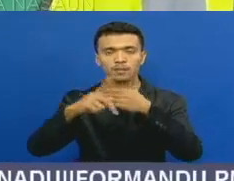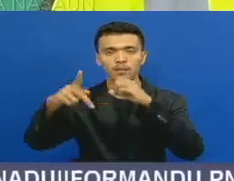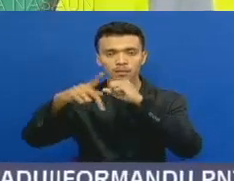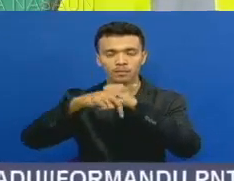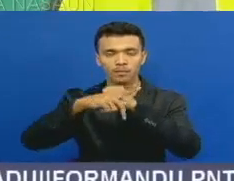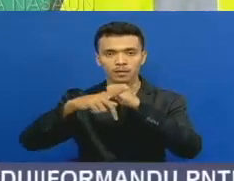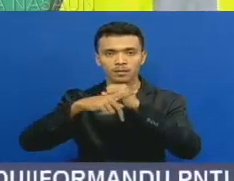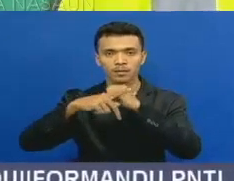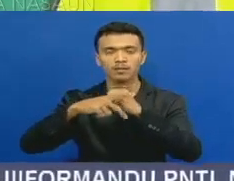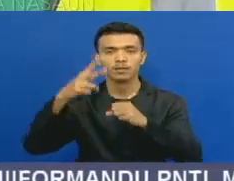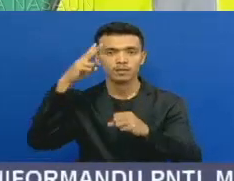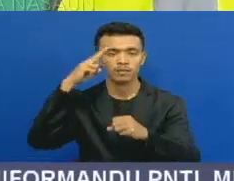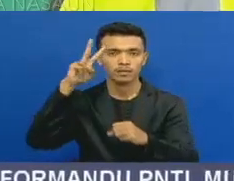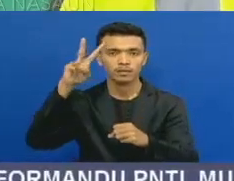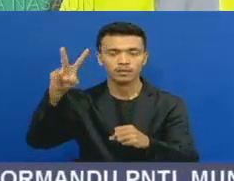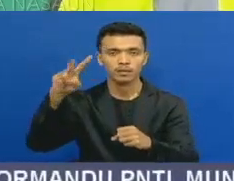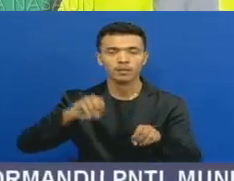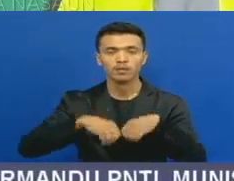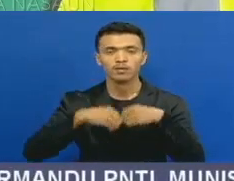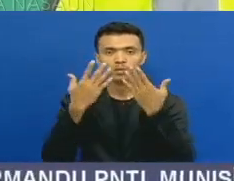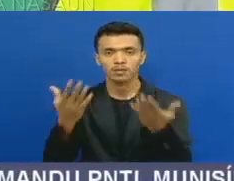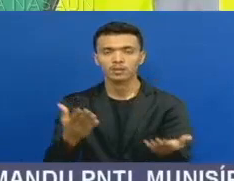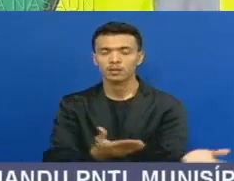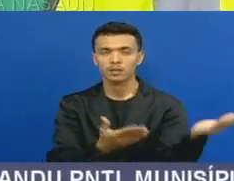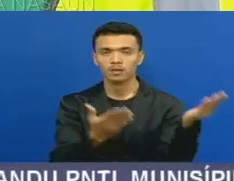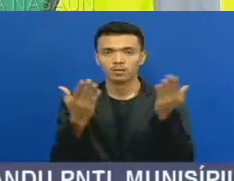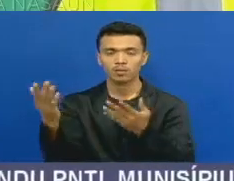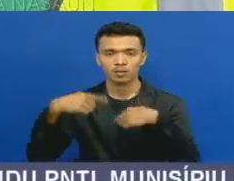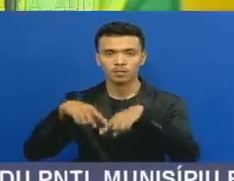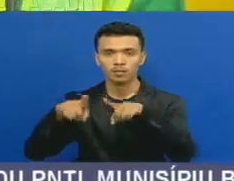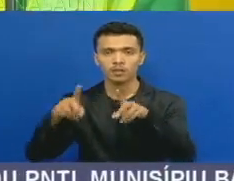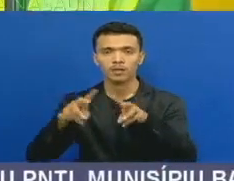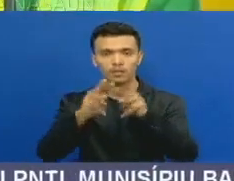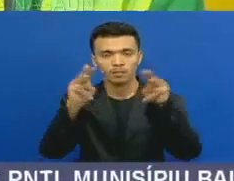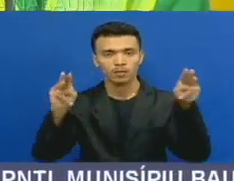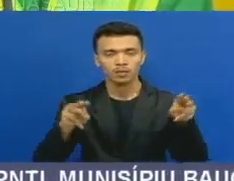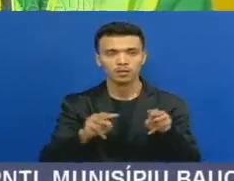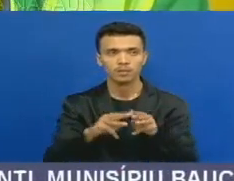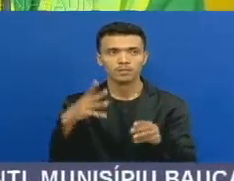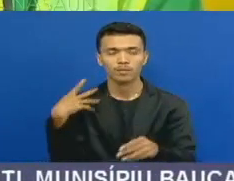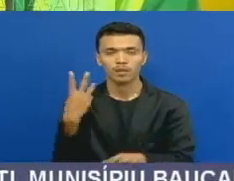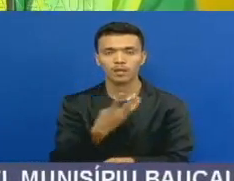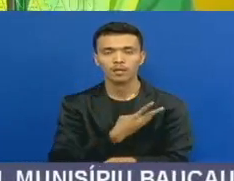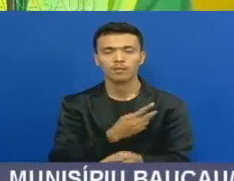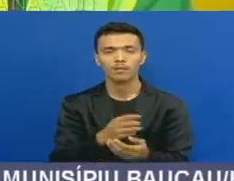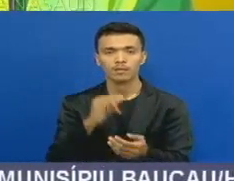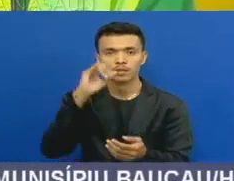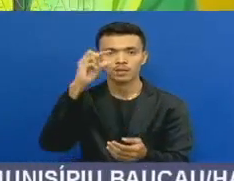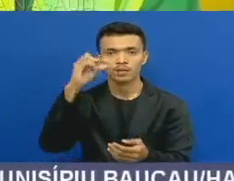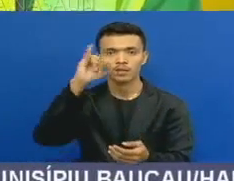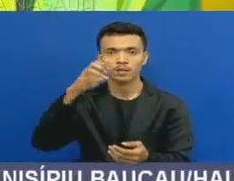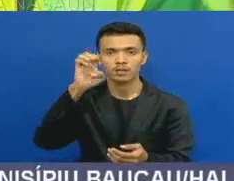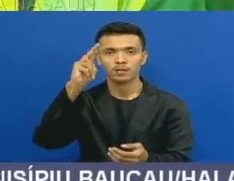na visão. Para o ensaio do Belo Lori, batou e base. Amimos engenheiro Verdes,